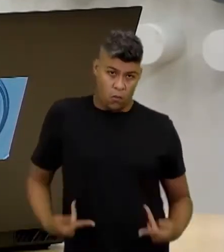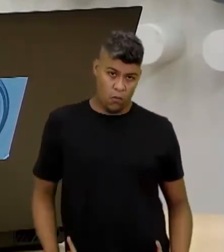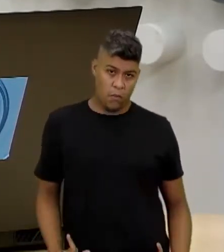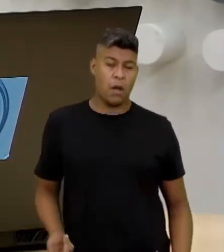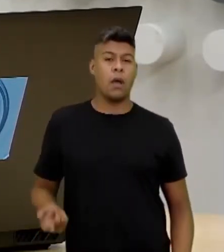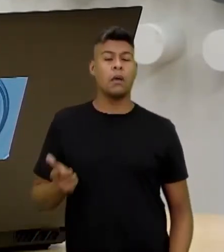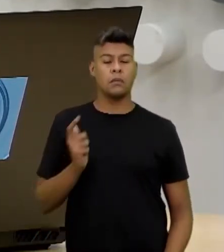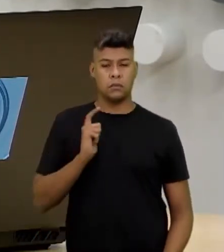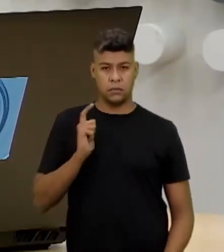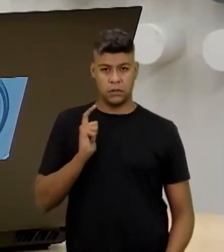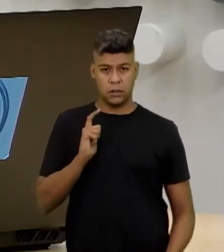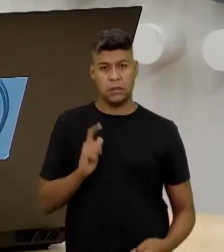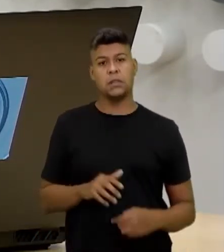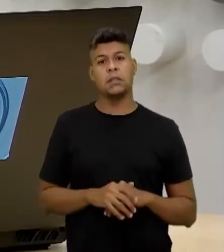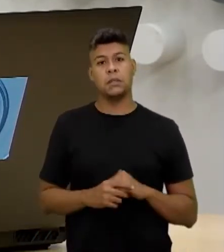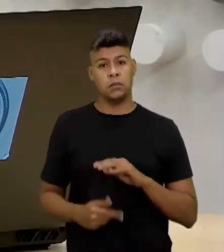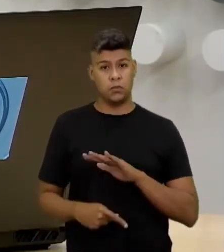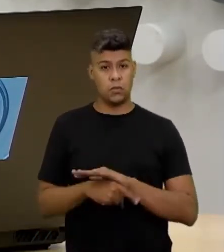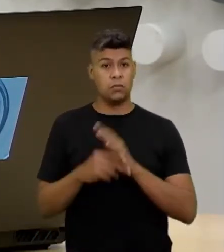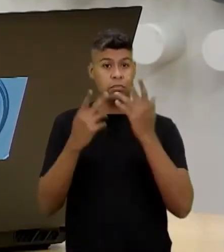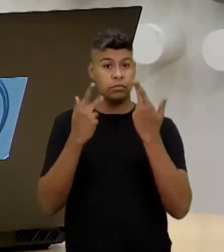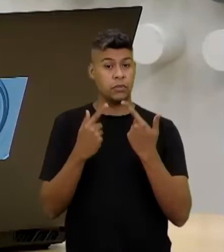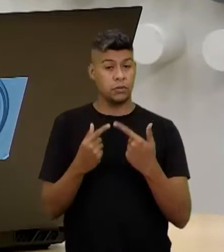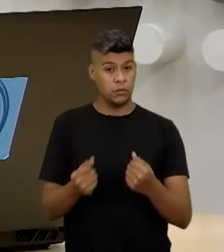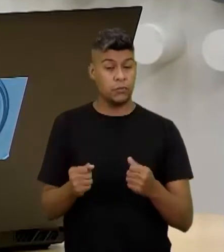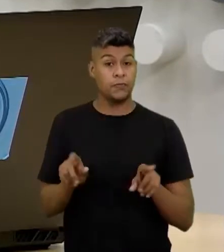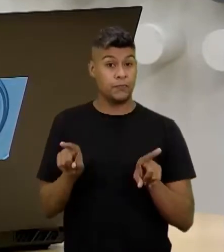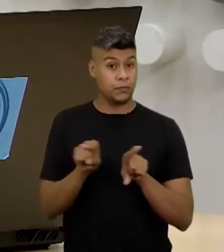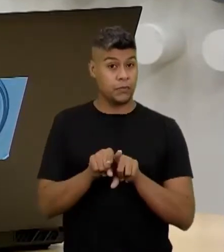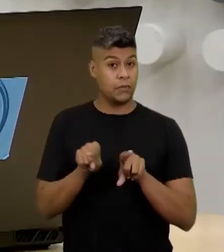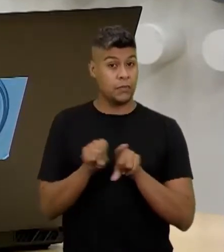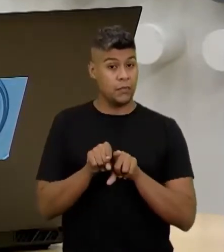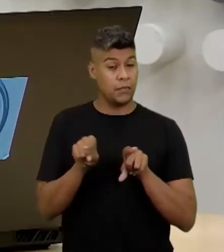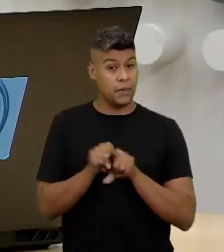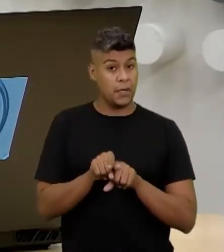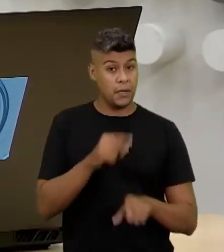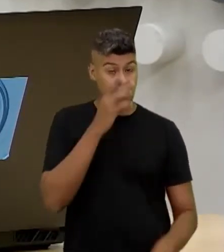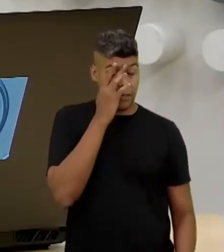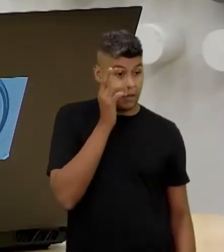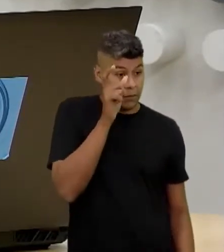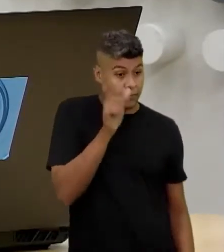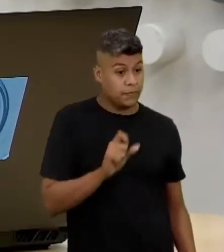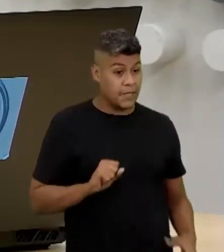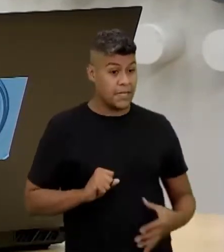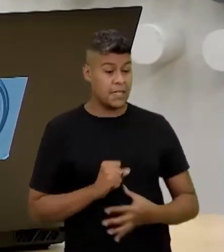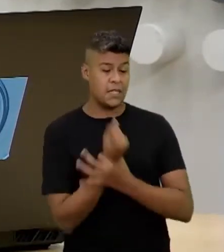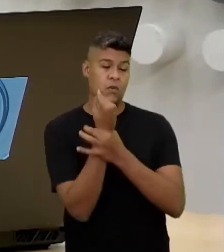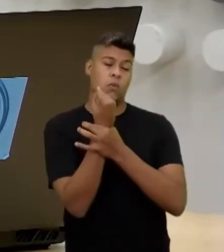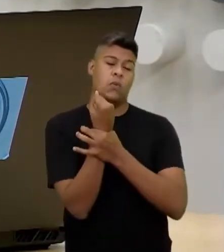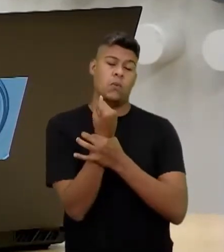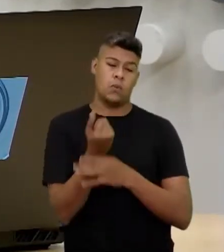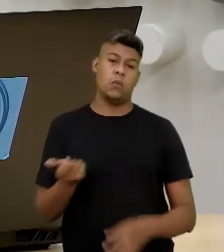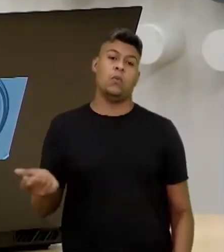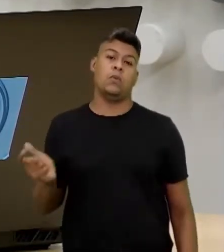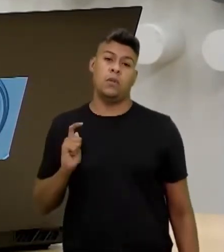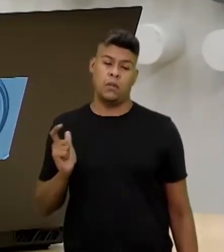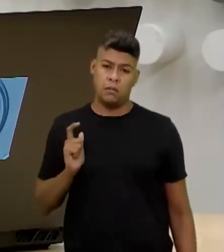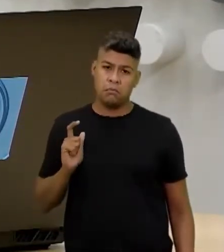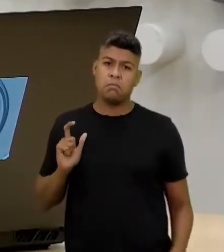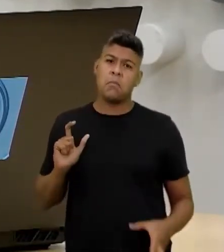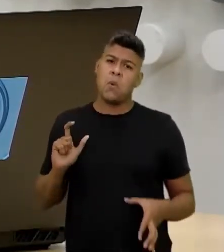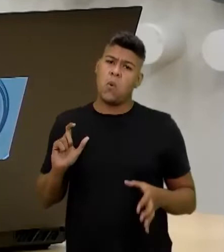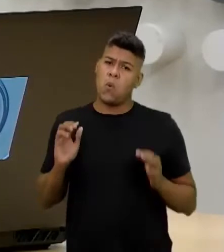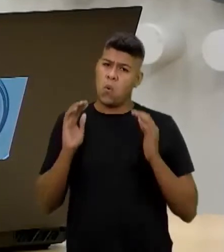de natureza para esse indivíduo em estado de natureza para Além disso um indivíduo muito seguro de si muito